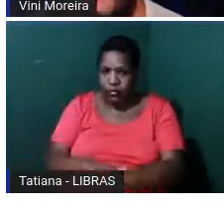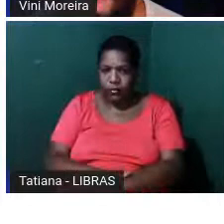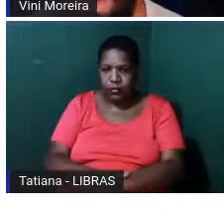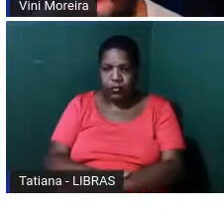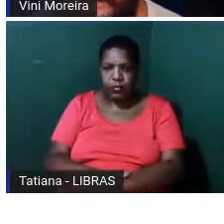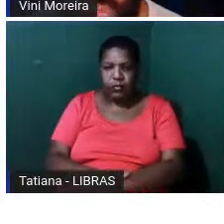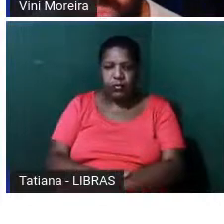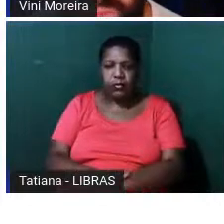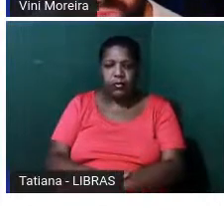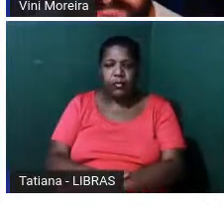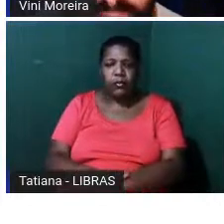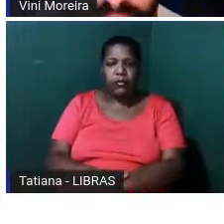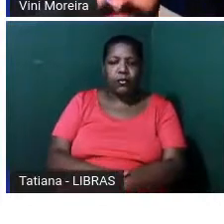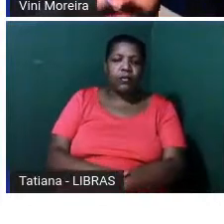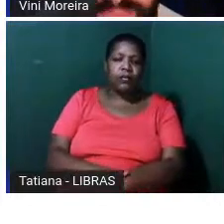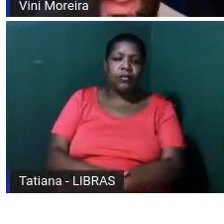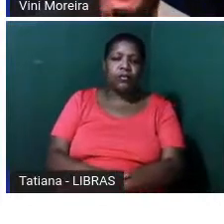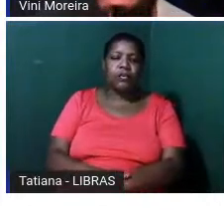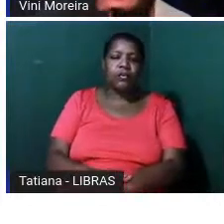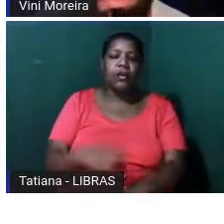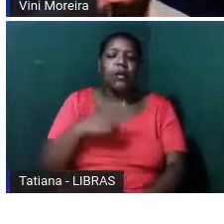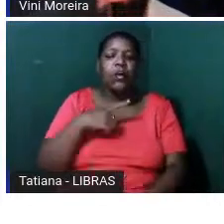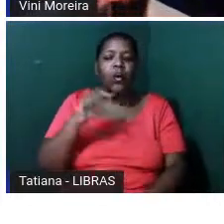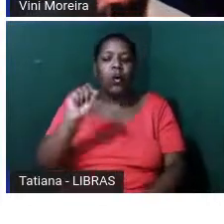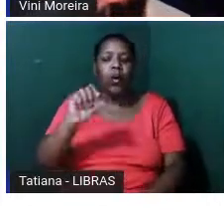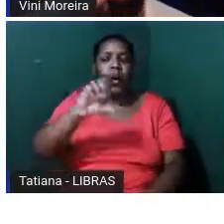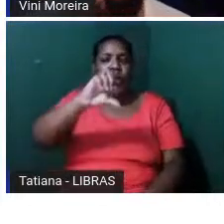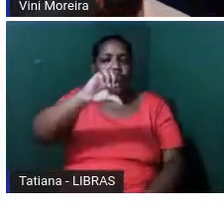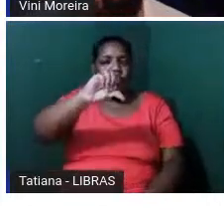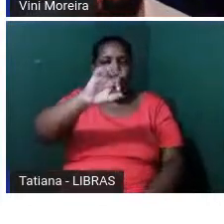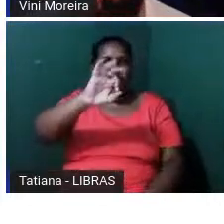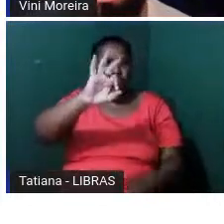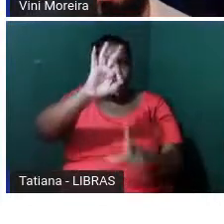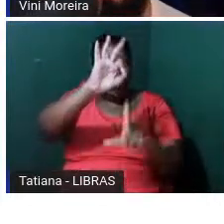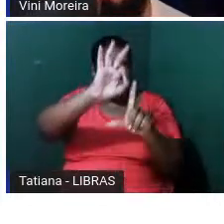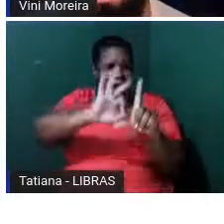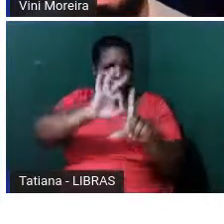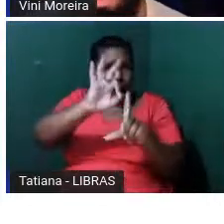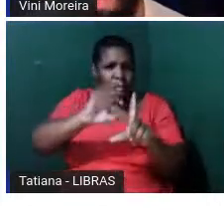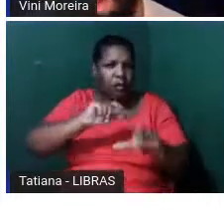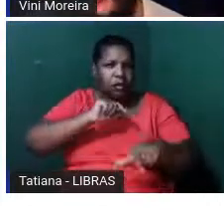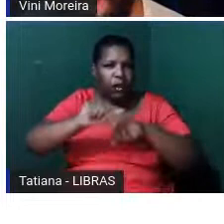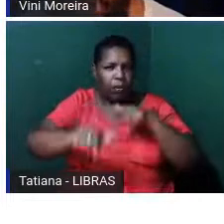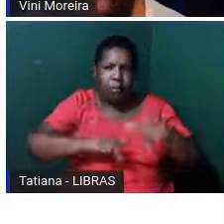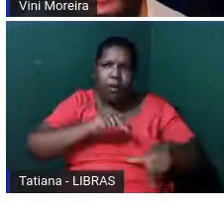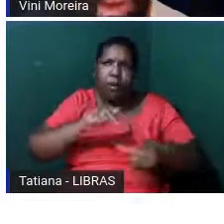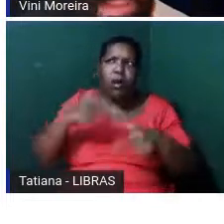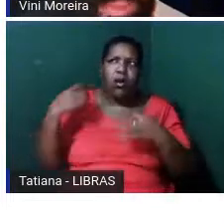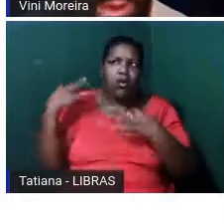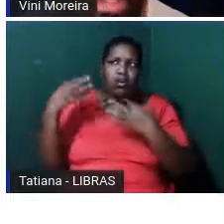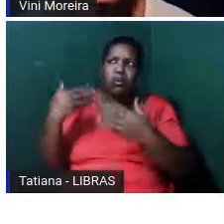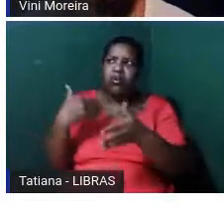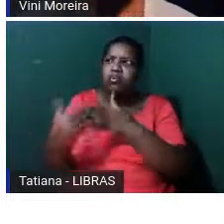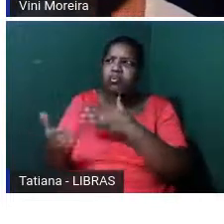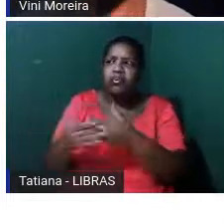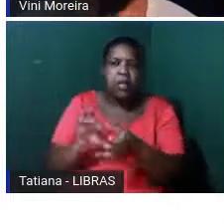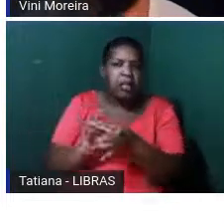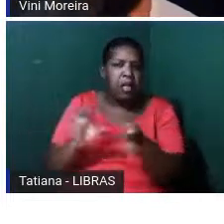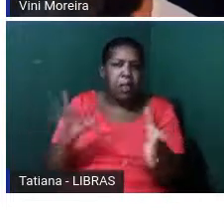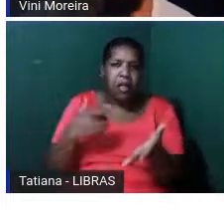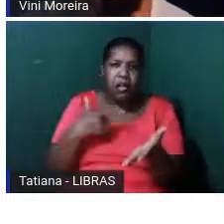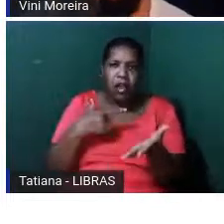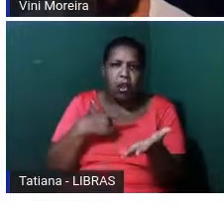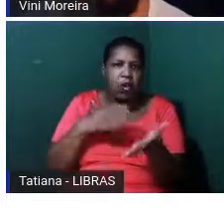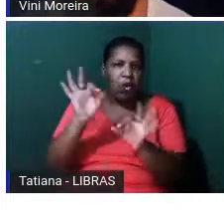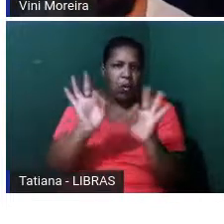é que noventa porcento do nosso trabalho tudo que a gente vai fazer nos Programa independente do programa que a gente